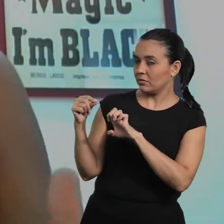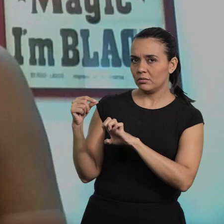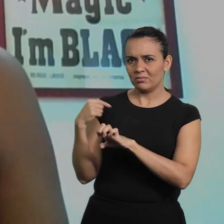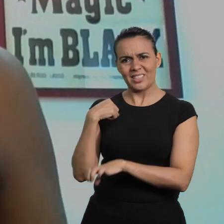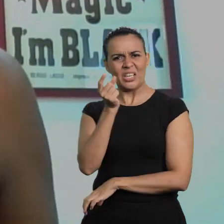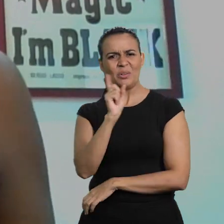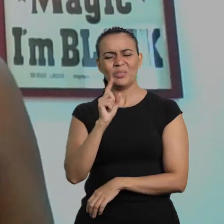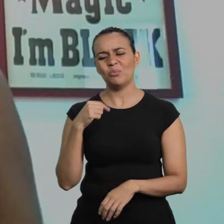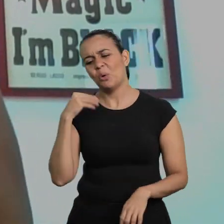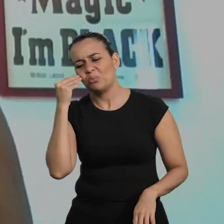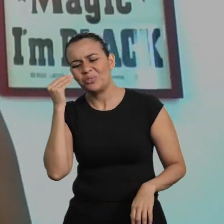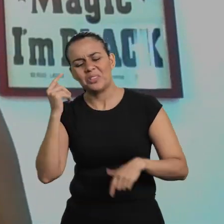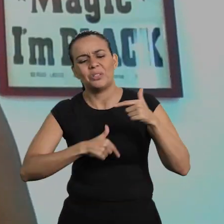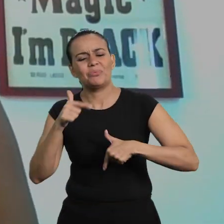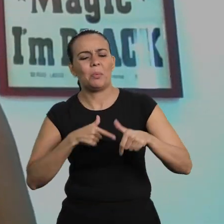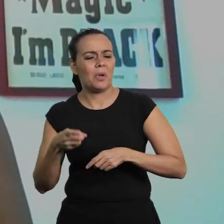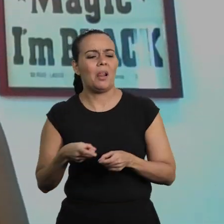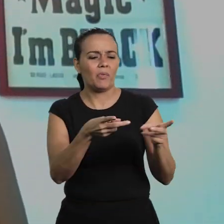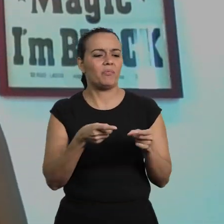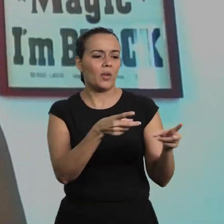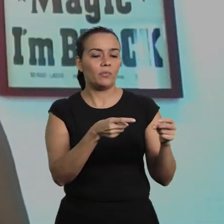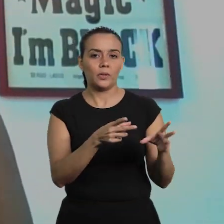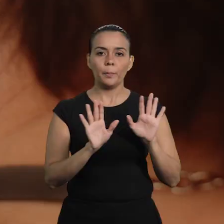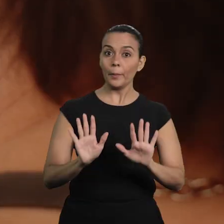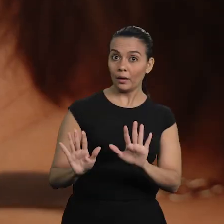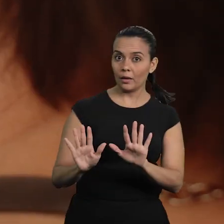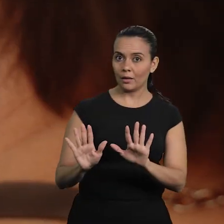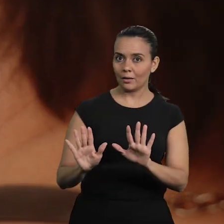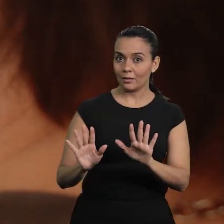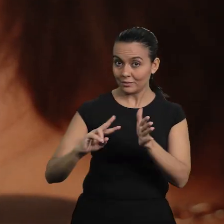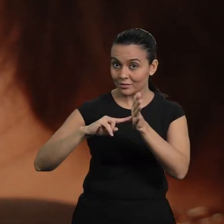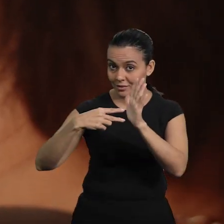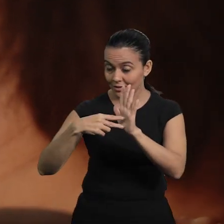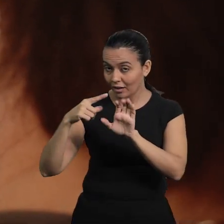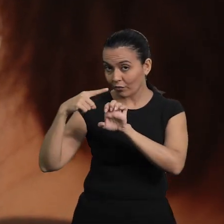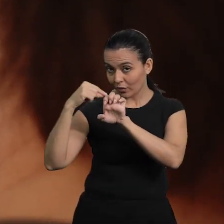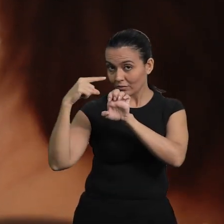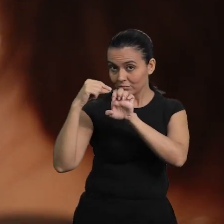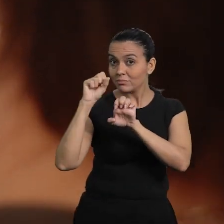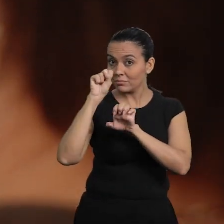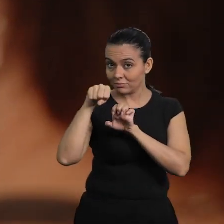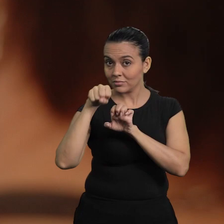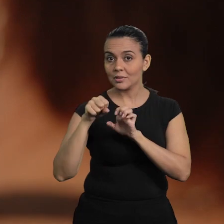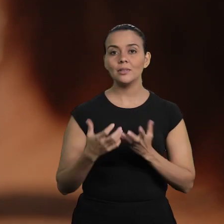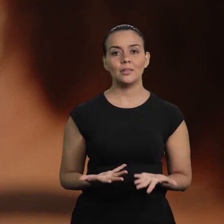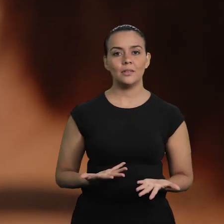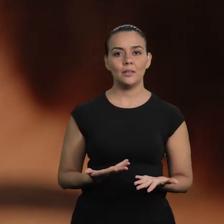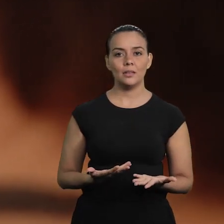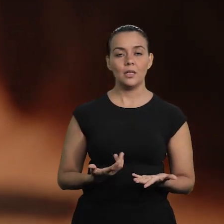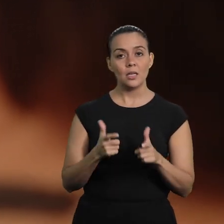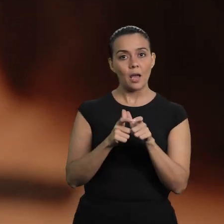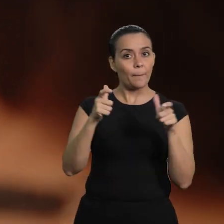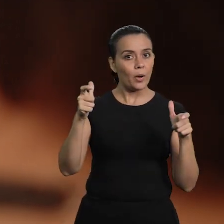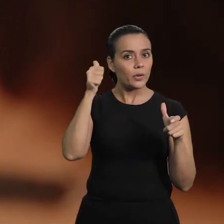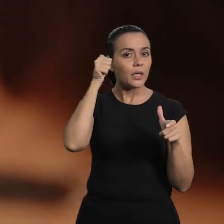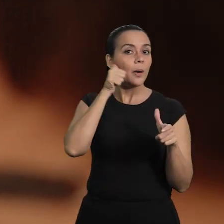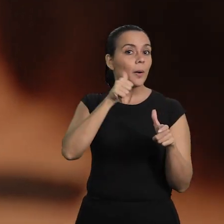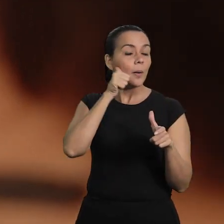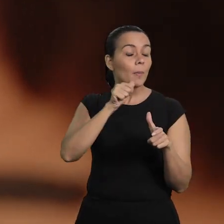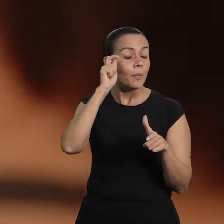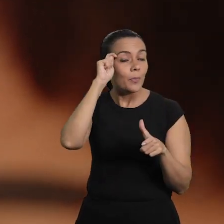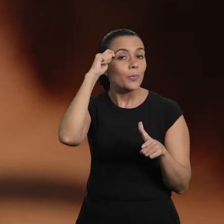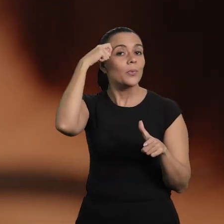empreendimento, eu estou aqui me virando tentando vender marmita. Então tem essa questão de se reconhecer, sobretudo as mulheres negras, né? Essa